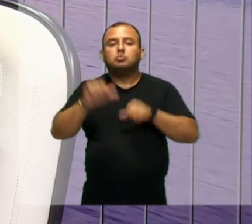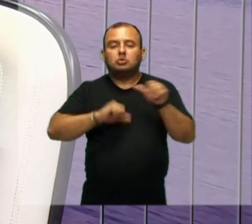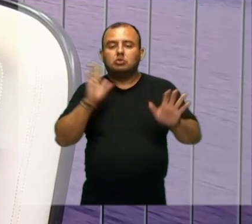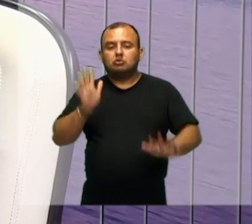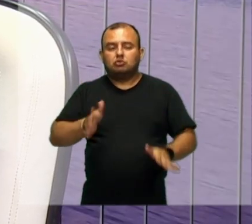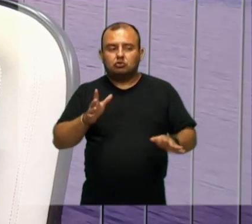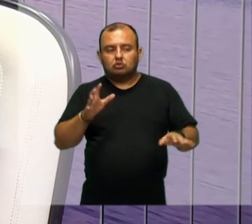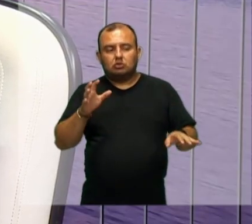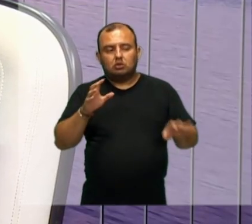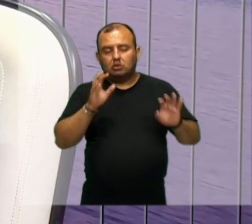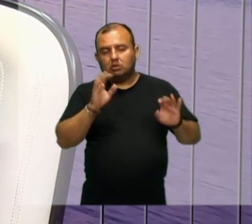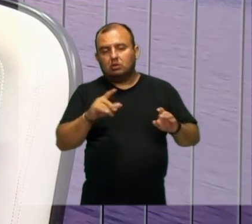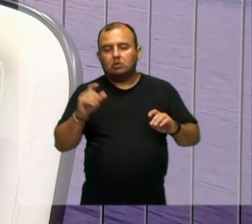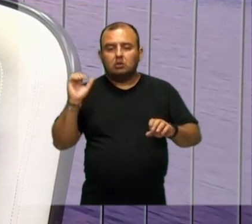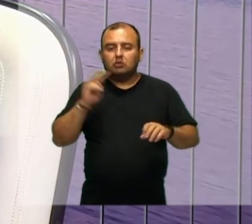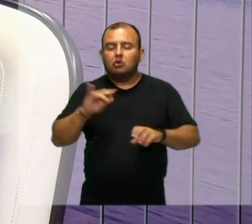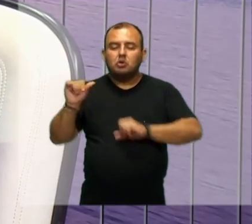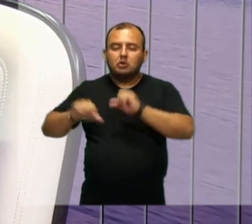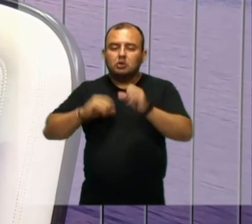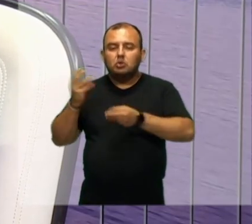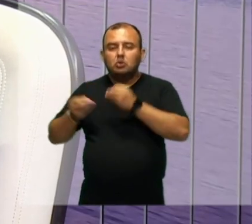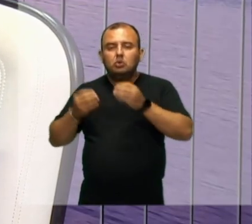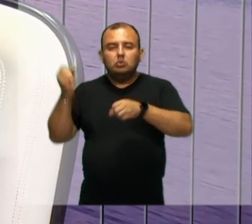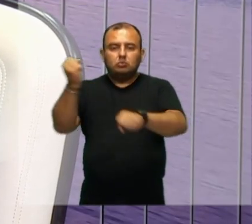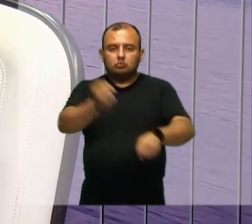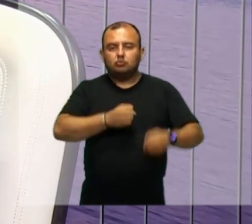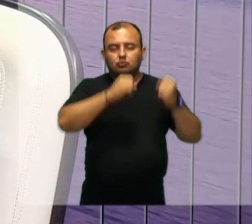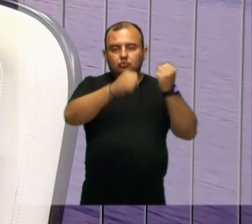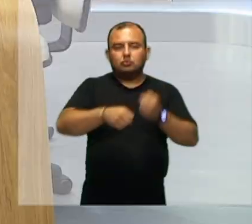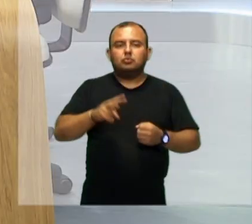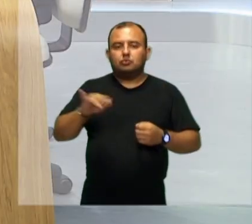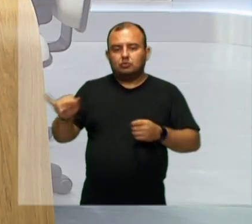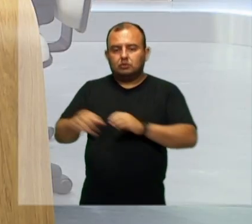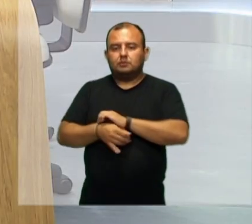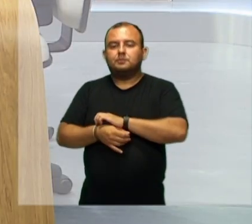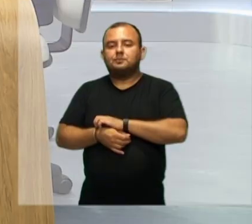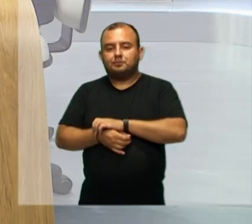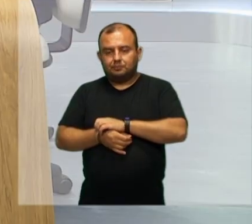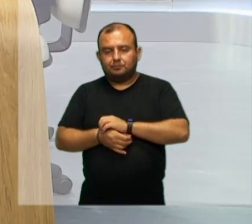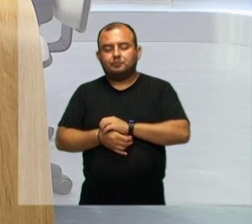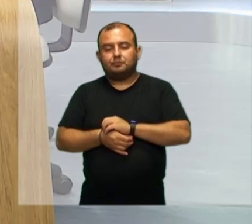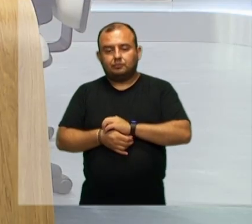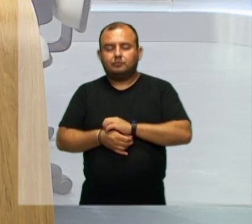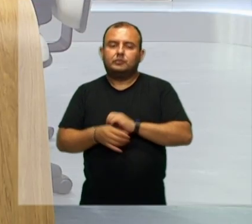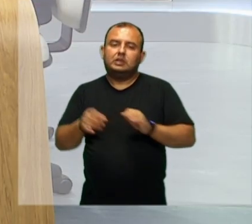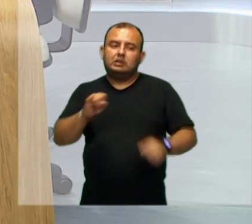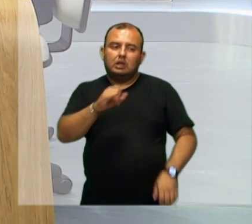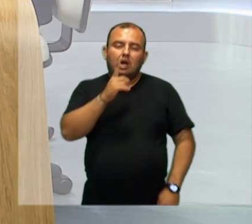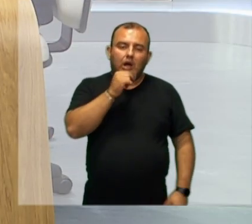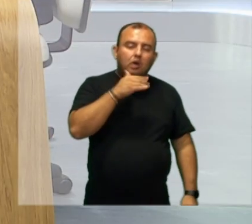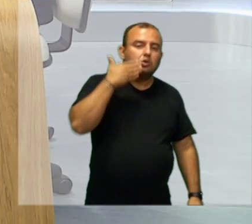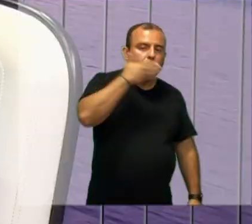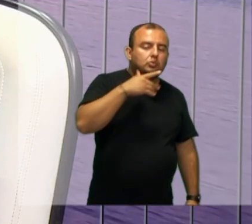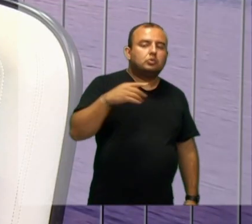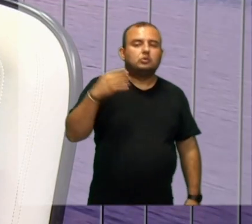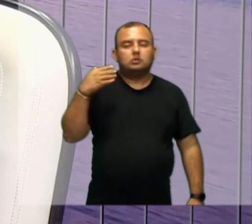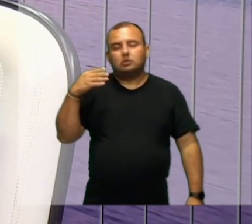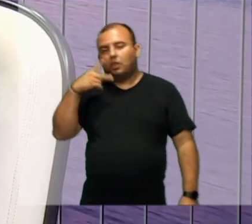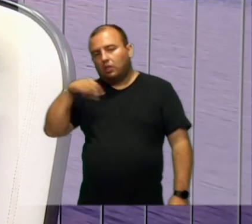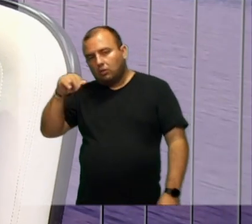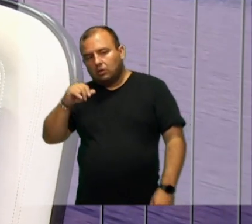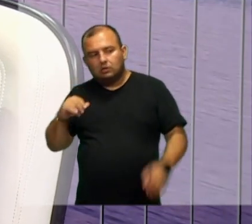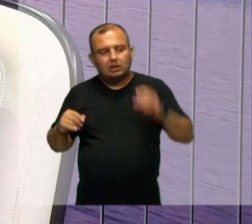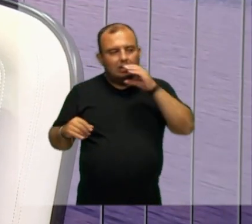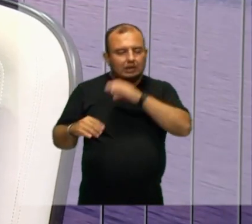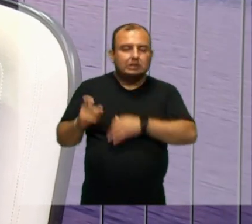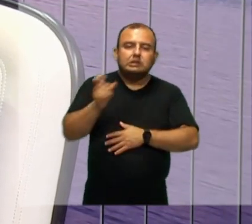aspecto dela, que vai mudar como o caiaque vai reagir. A densidade. Se a água é doce ou salgada, se é quente ou fria. O